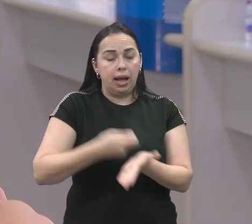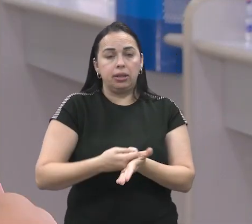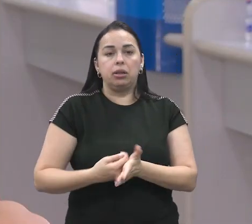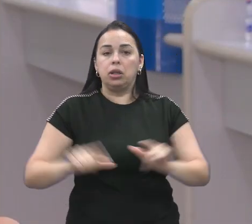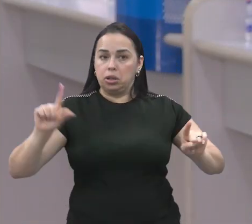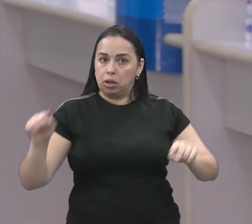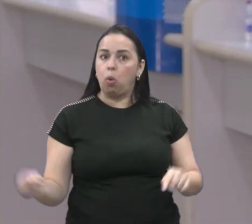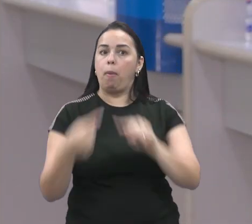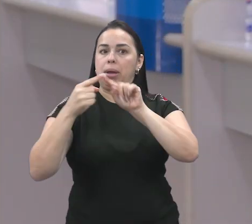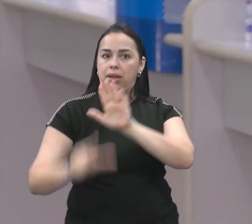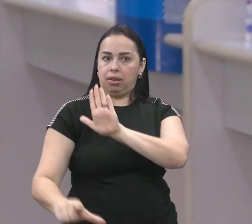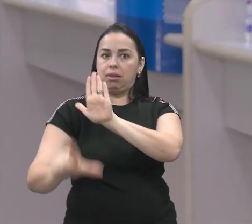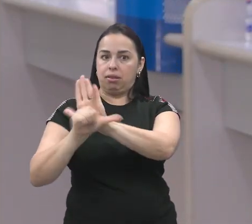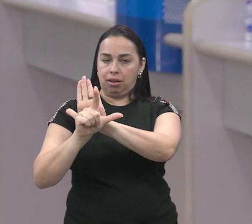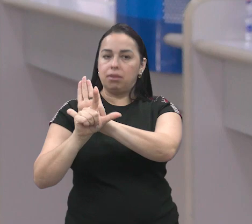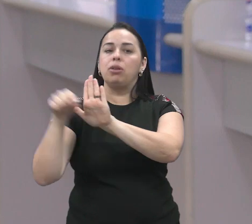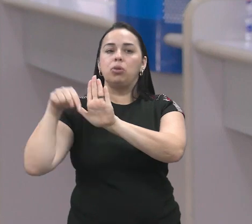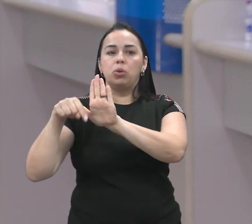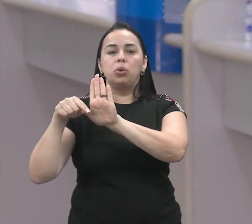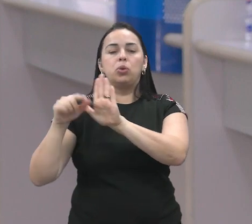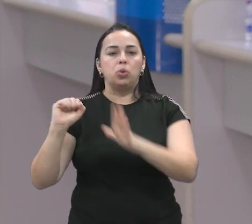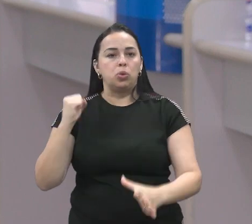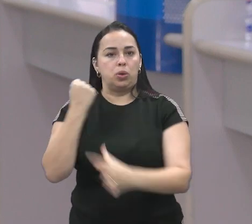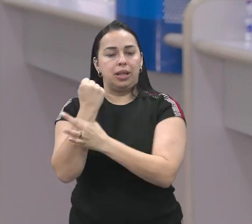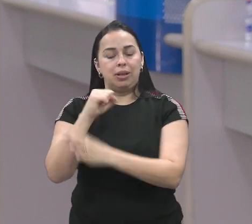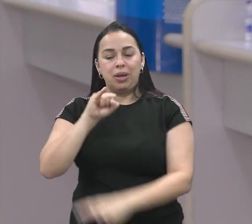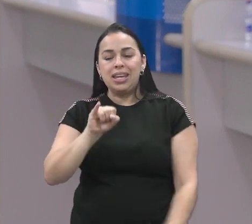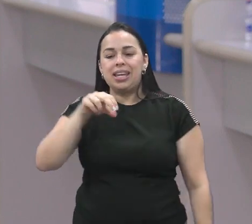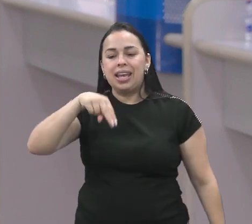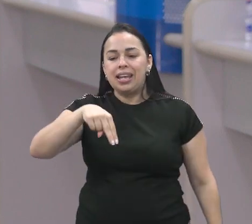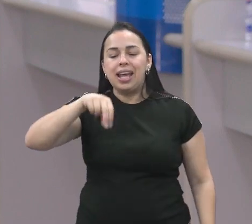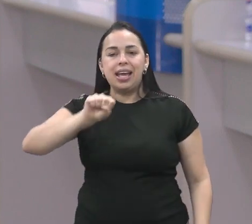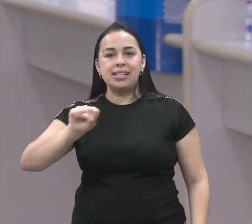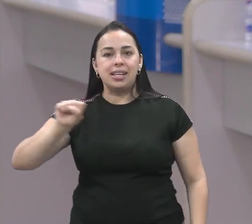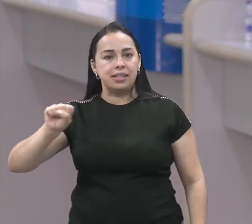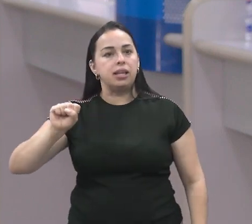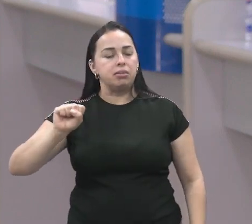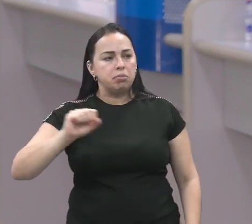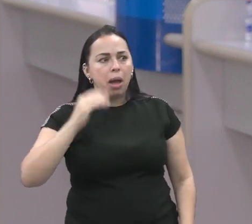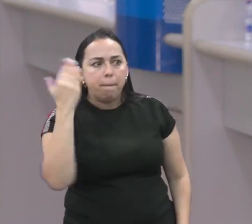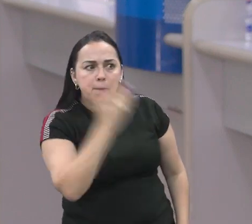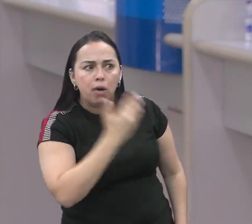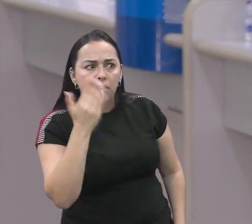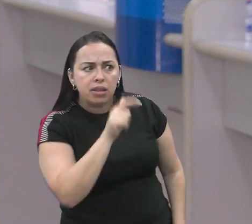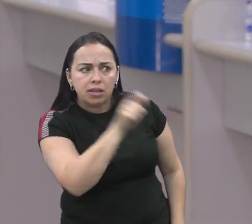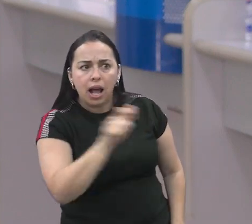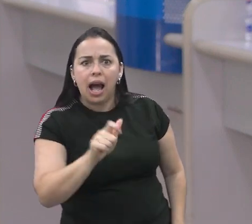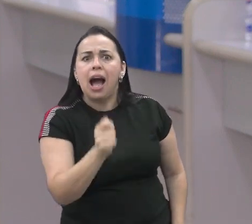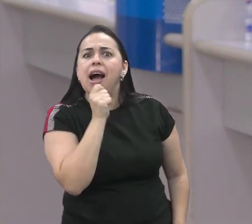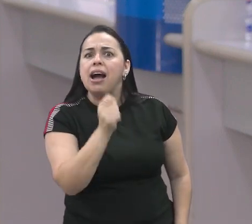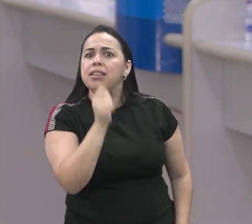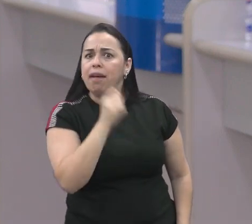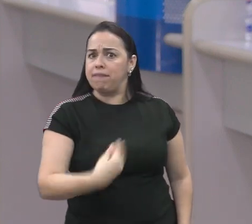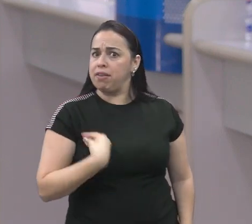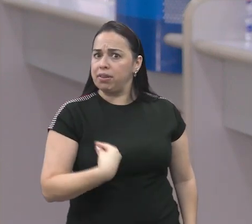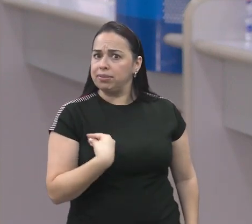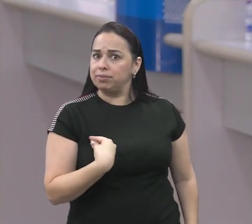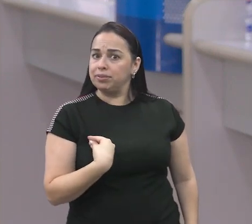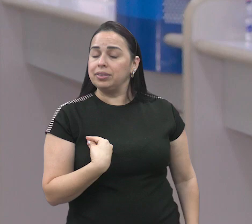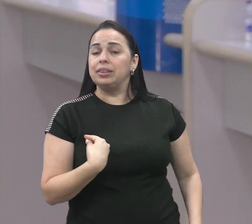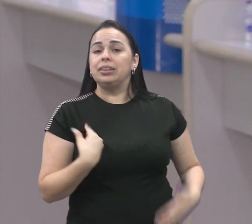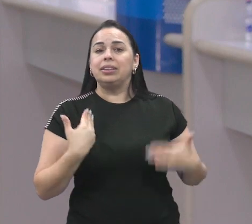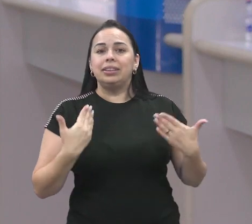obrigação legal do Instituto Nacional do Seguro Social, do INSS, de realmente confirmar se os seus beneficiários estão